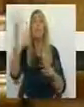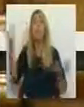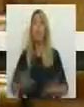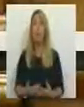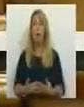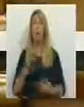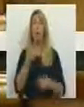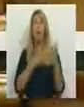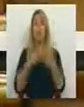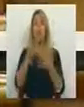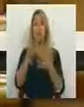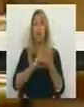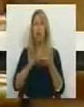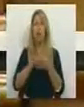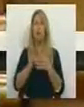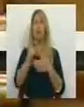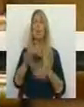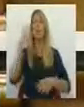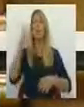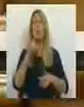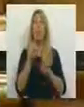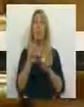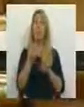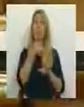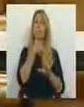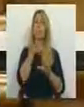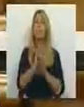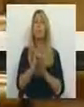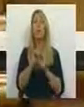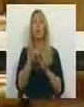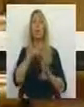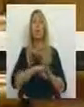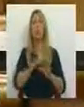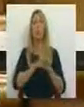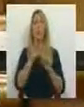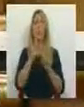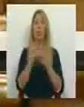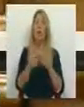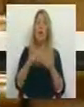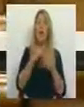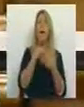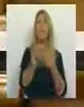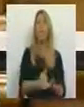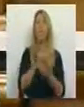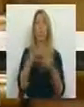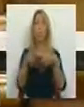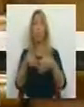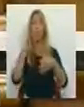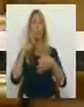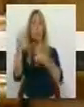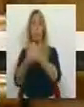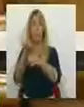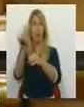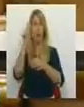já coloquei por escrito. Para quando a fixação de um subsídio de solidariedade para todas as forças de segurança que desempenham funções na Madeira? Ainda para mais quando o